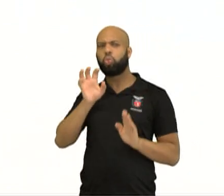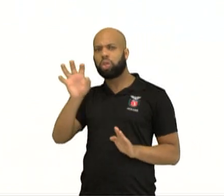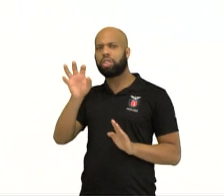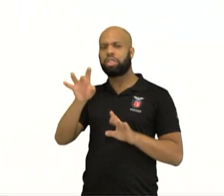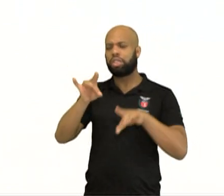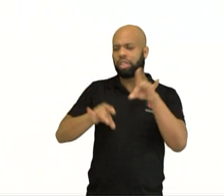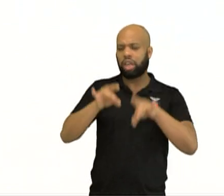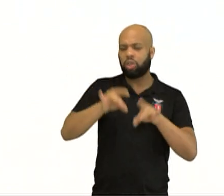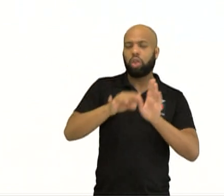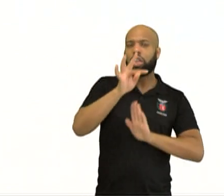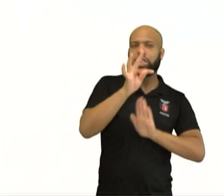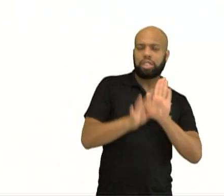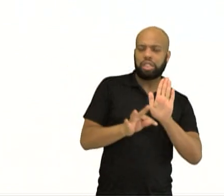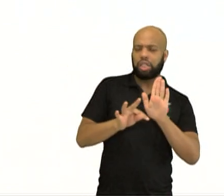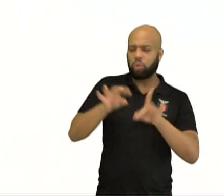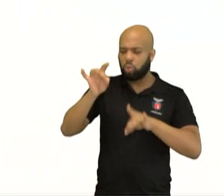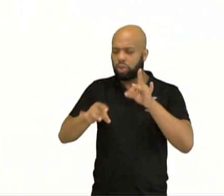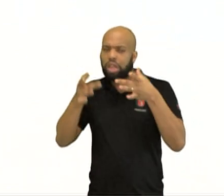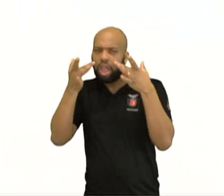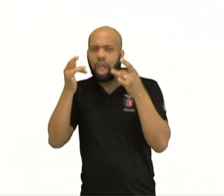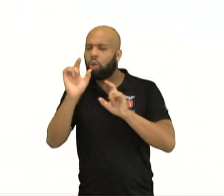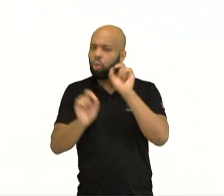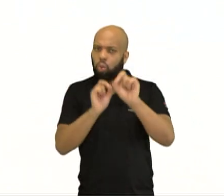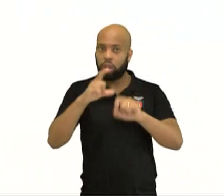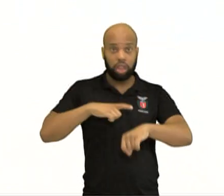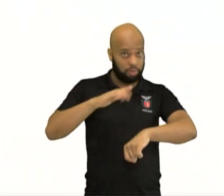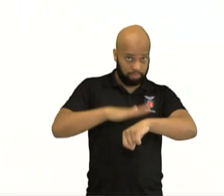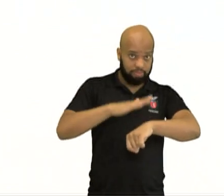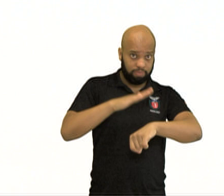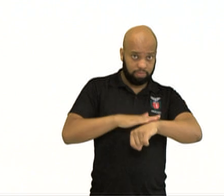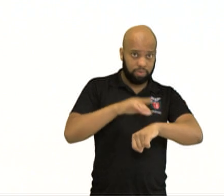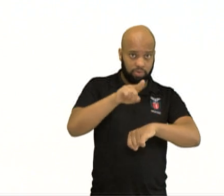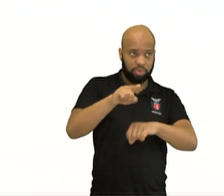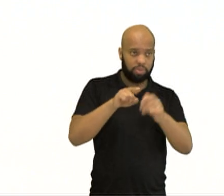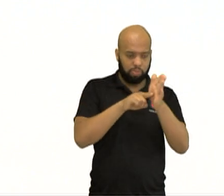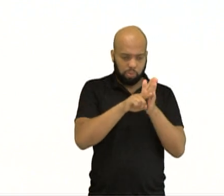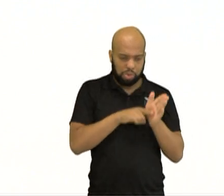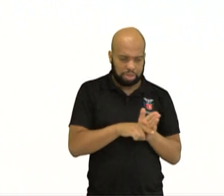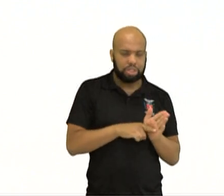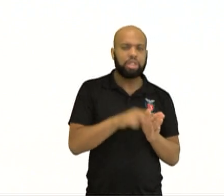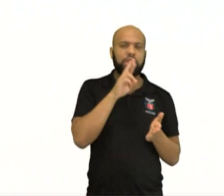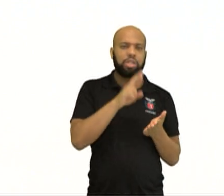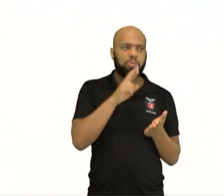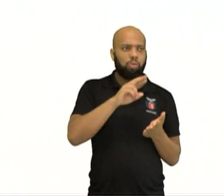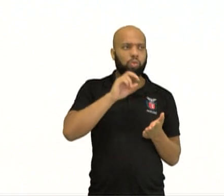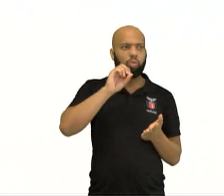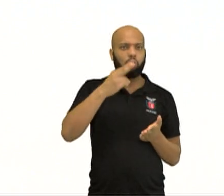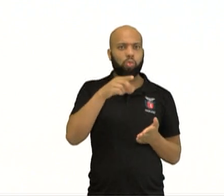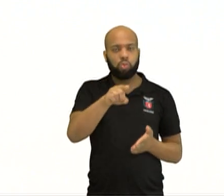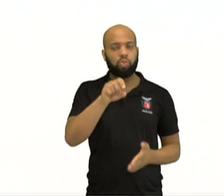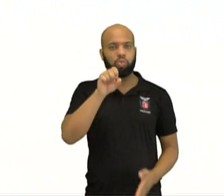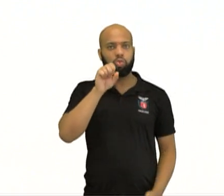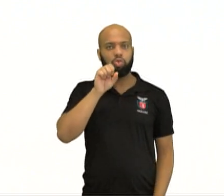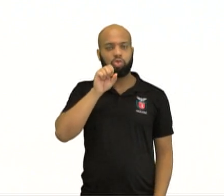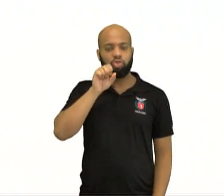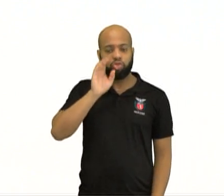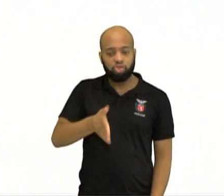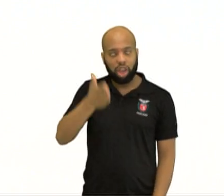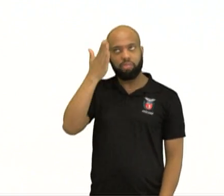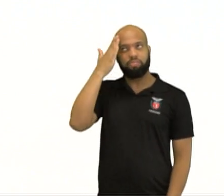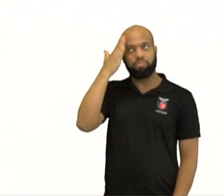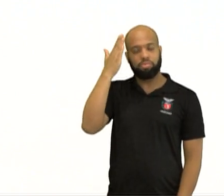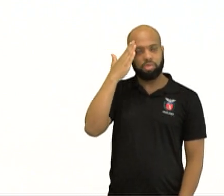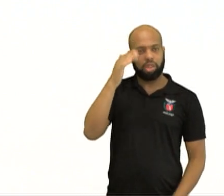tá? Então, você tem alguns minutos para procurar essa resposta, ou se você já memorizou,